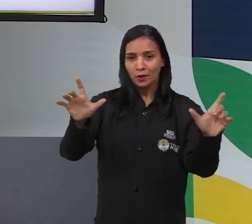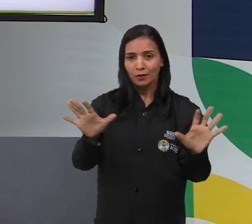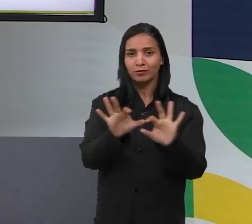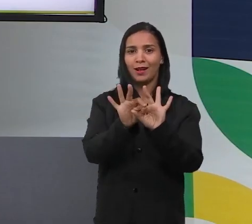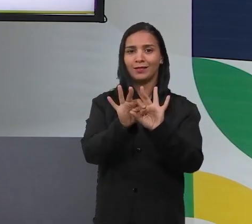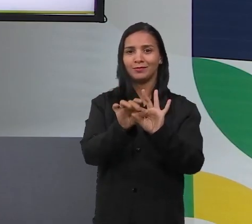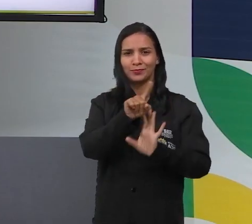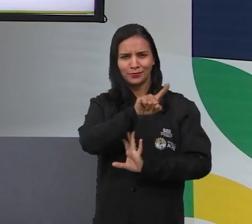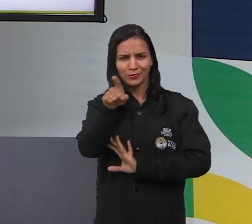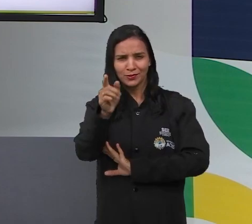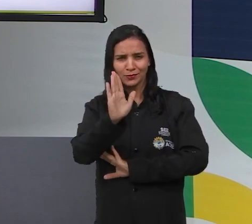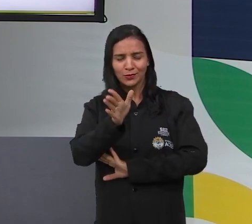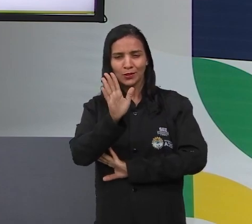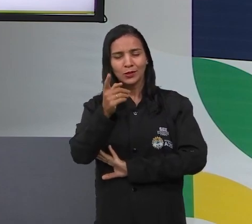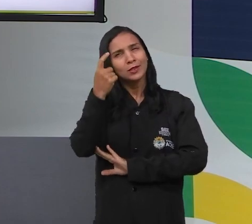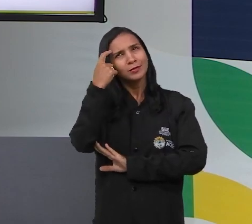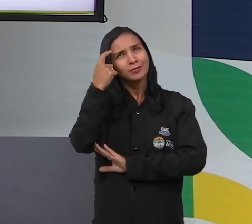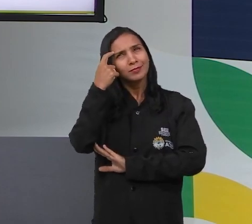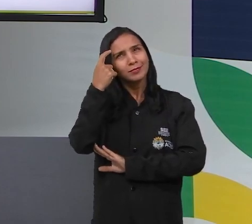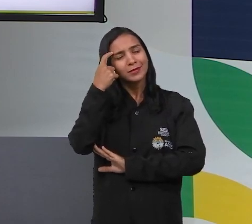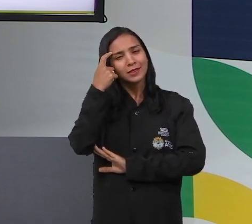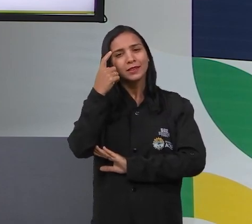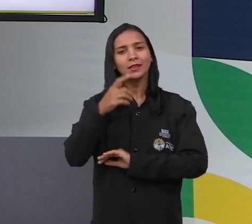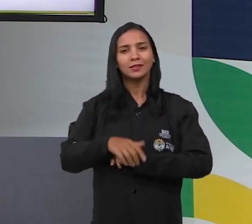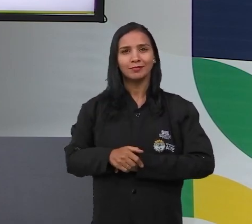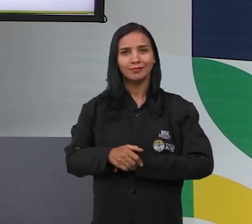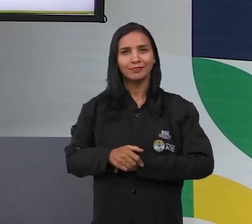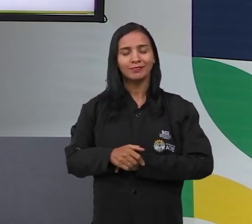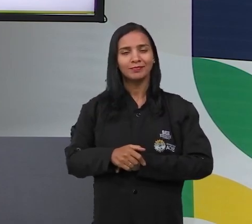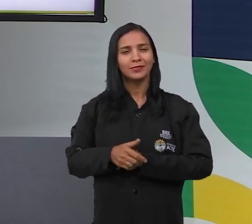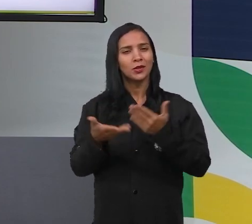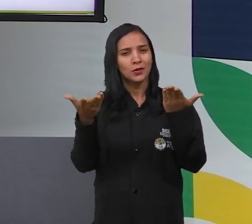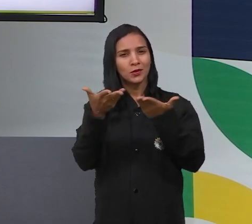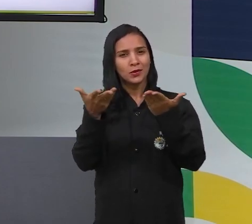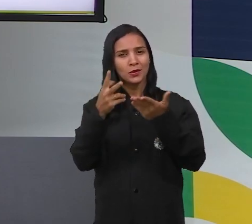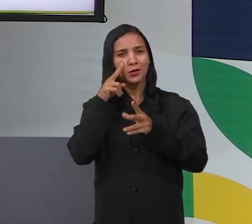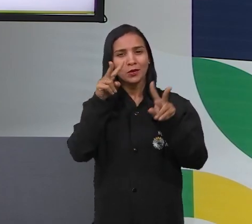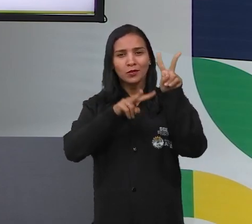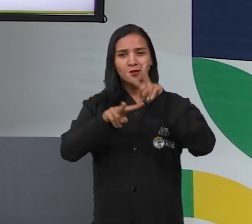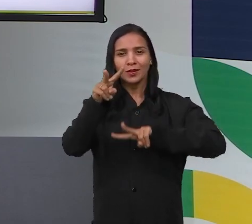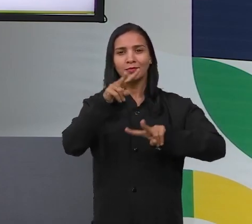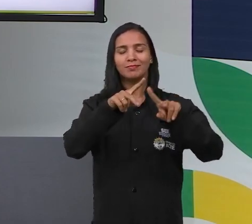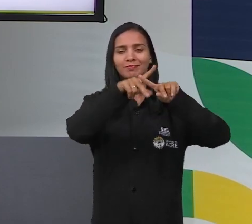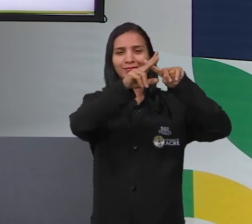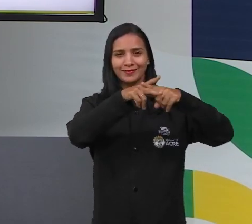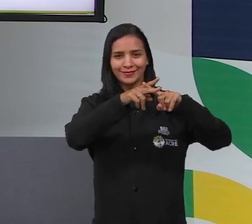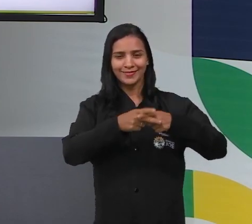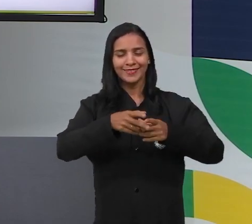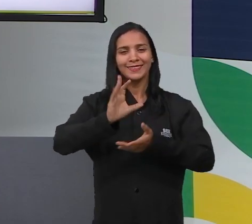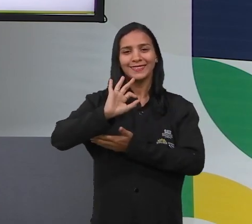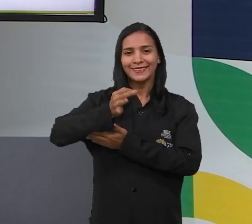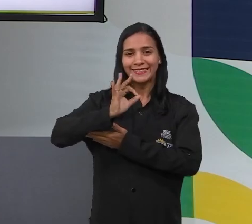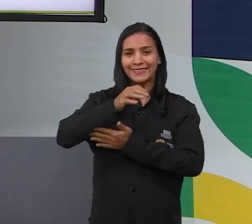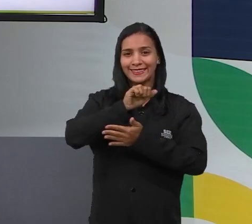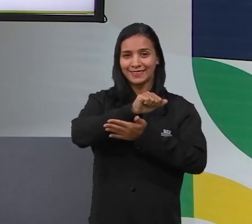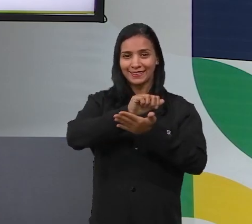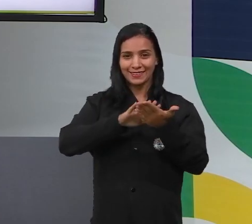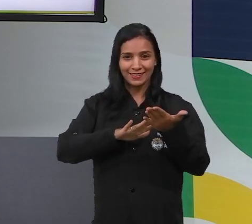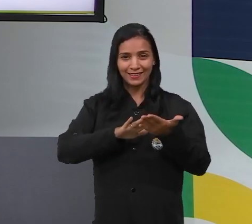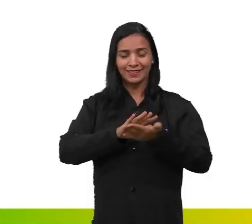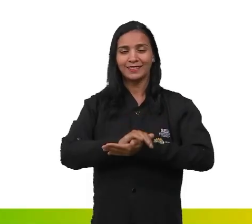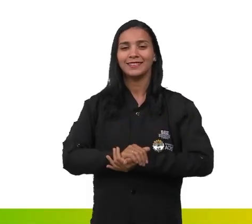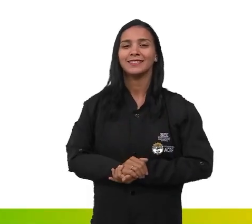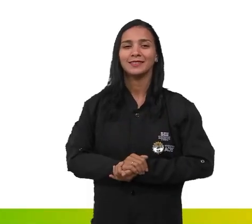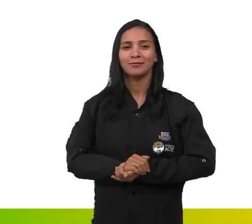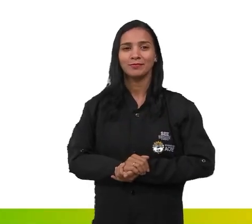já pensou quais são essas preposições? Vamos agora ver quais são as respostas da nossa atividade de hoje,